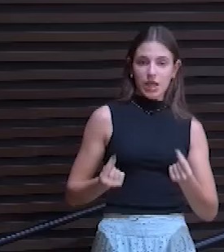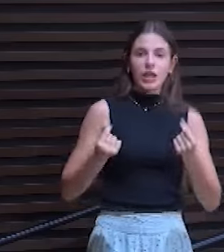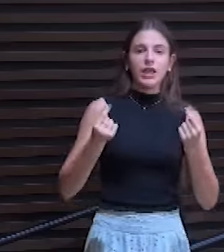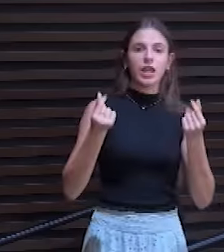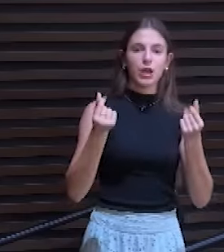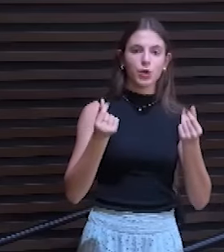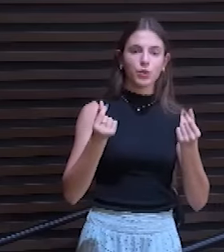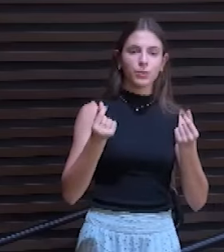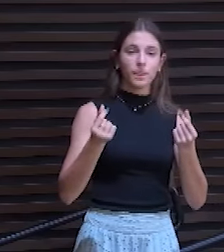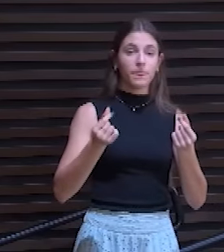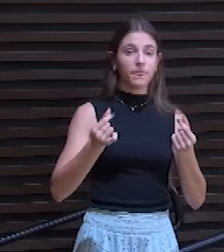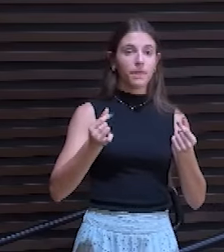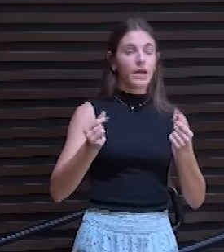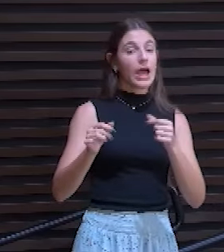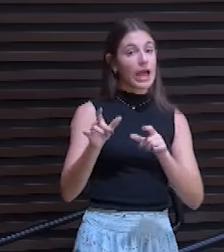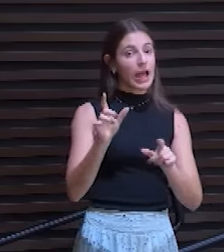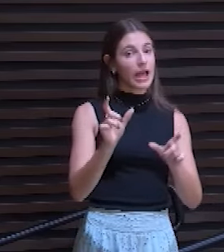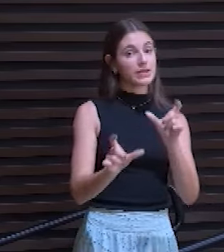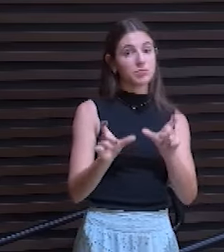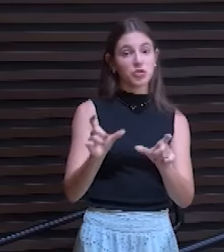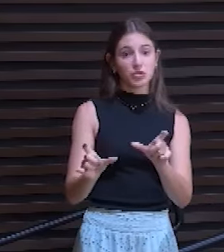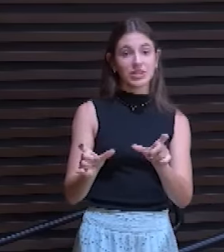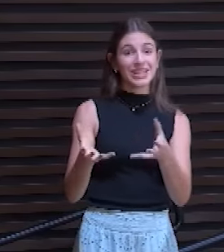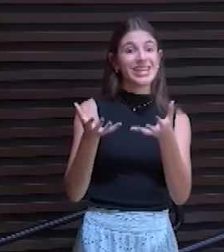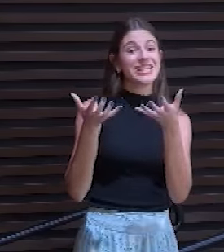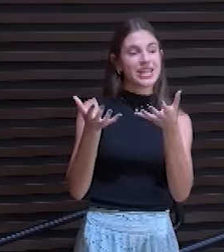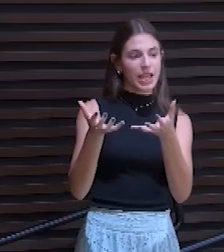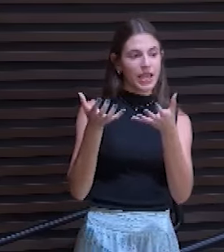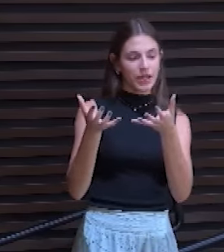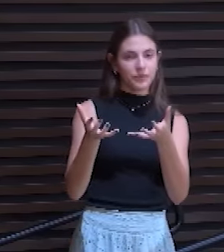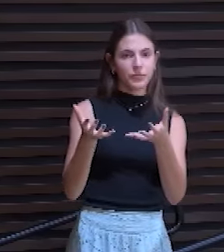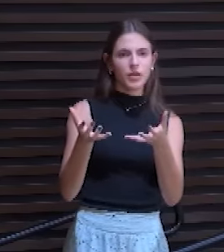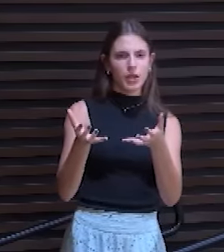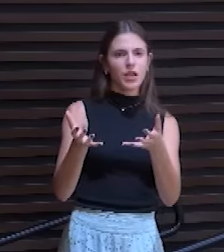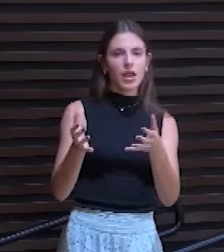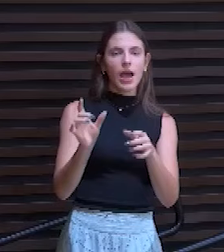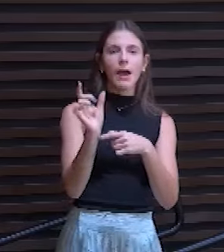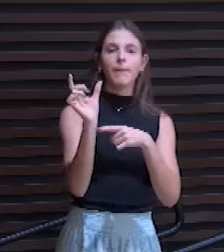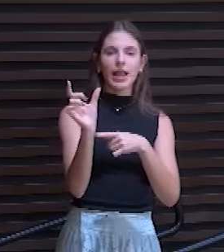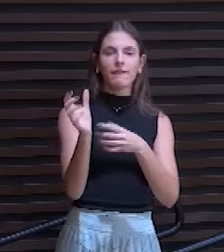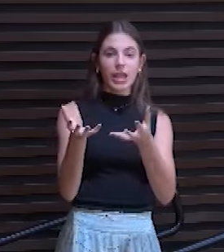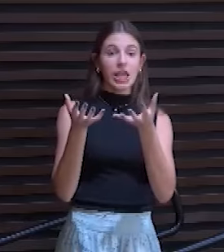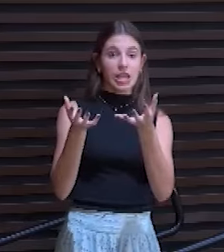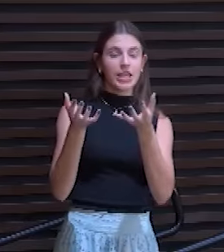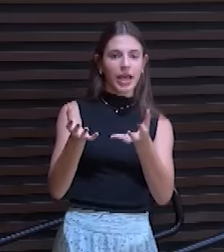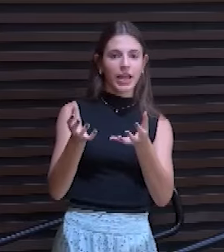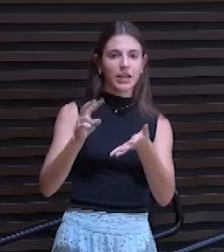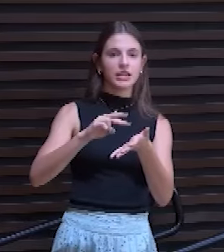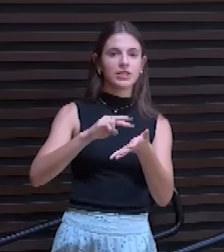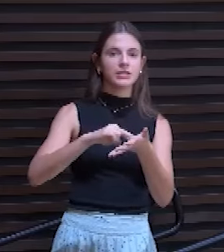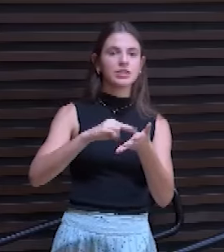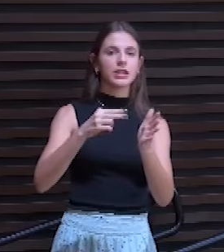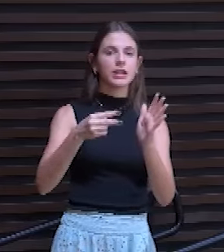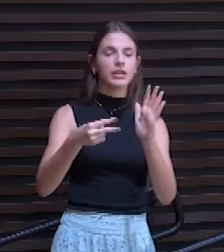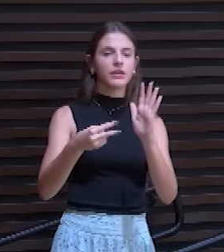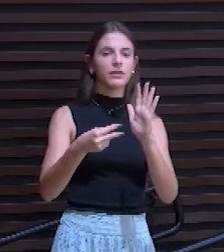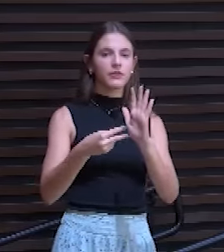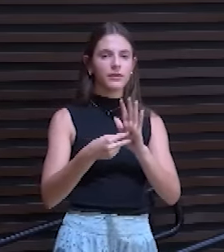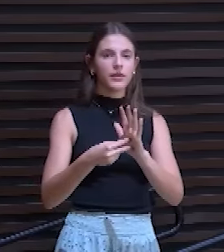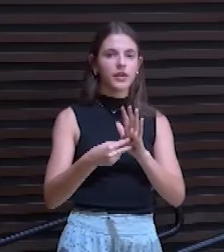Ora, os que querem. Essa palavra querem na língua grega significa bolomai. O que significa essa